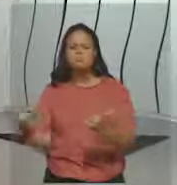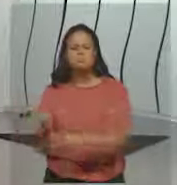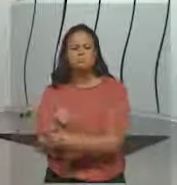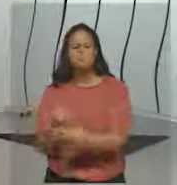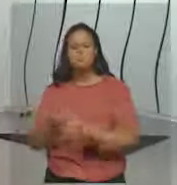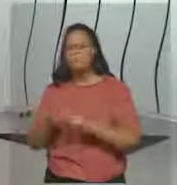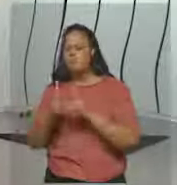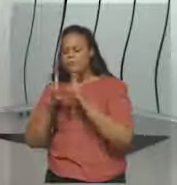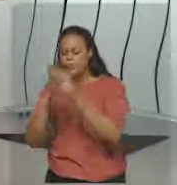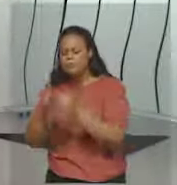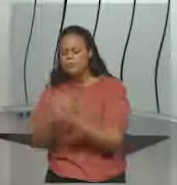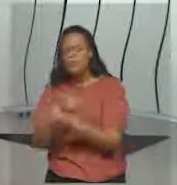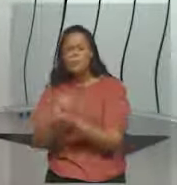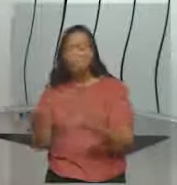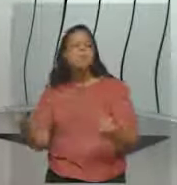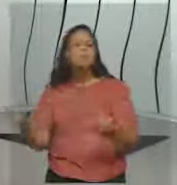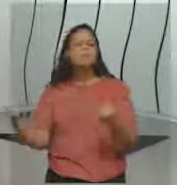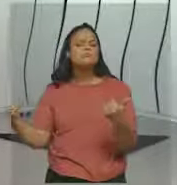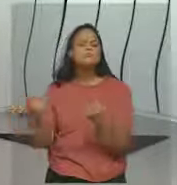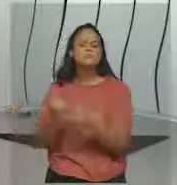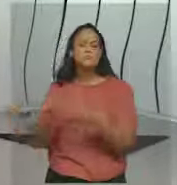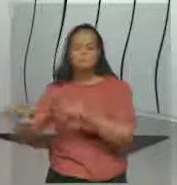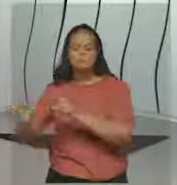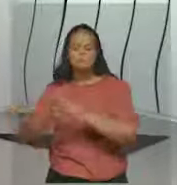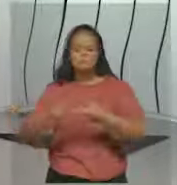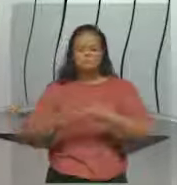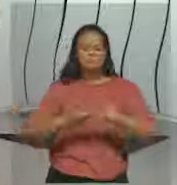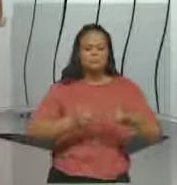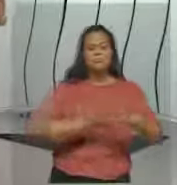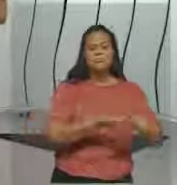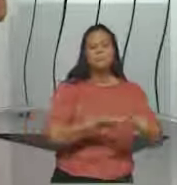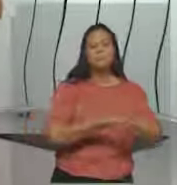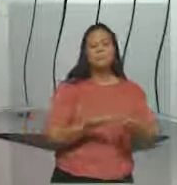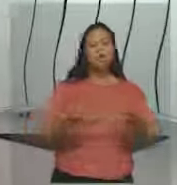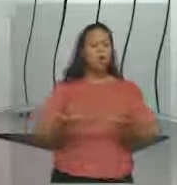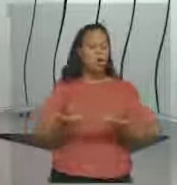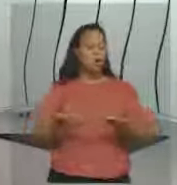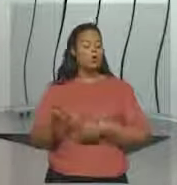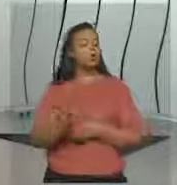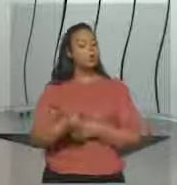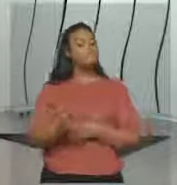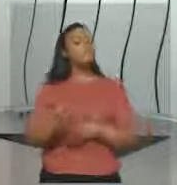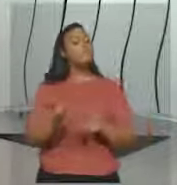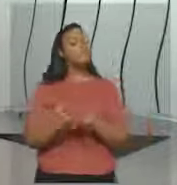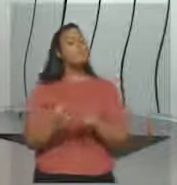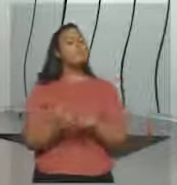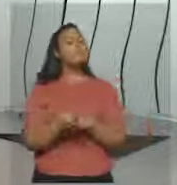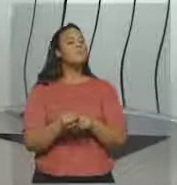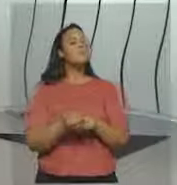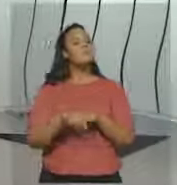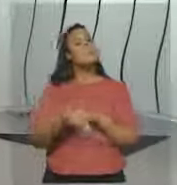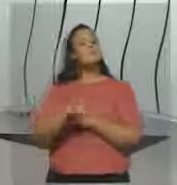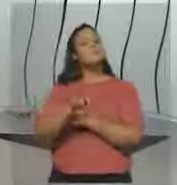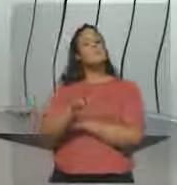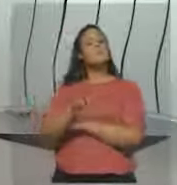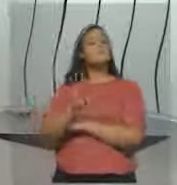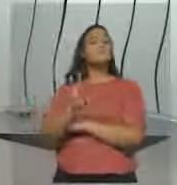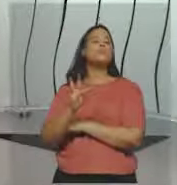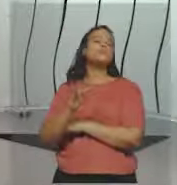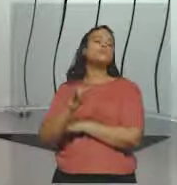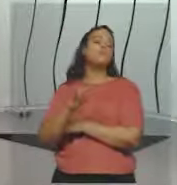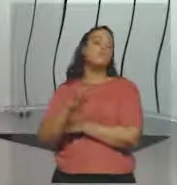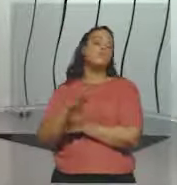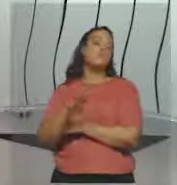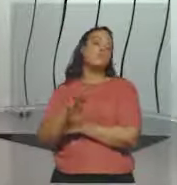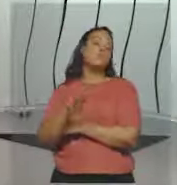mas a intensidade, a quantidade de corrente elétrica que passa ali. E hoje em dia nós usamos um aparelho que chama multímetro, que ele